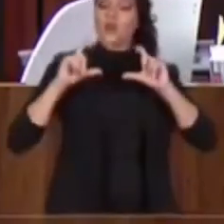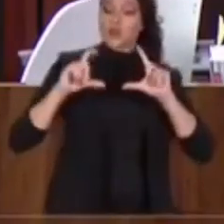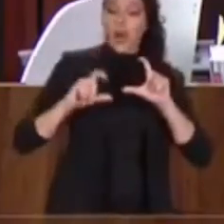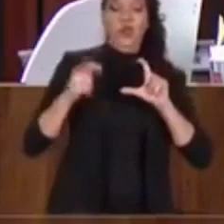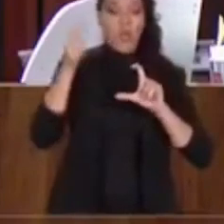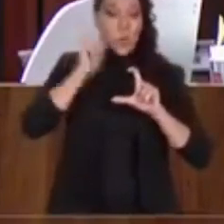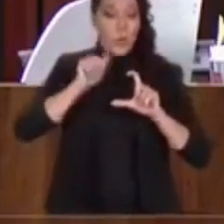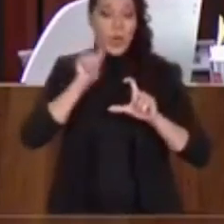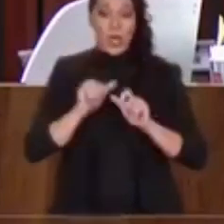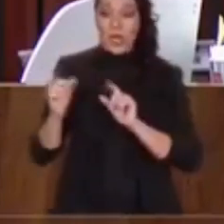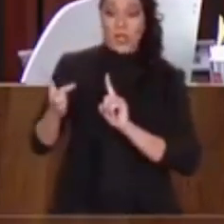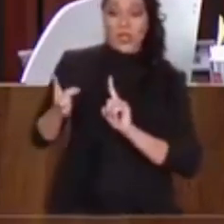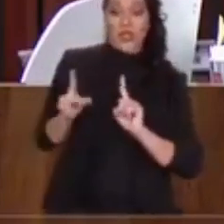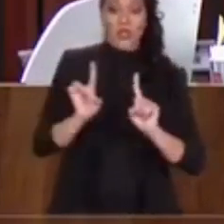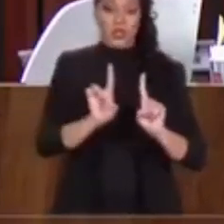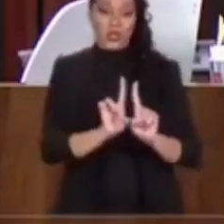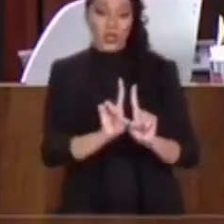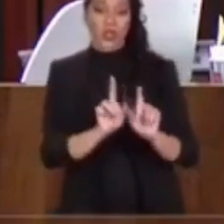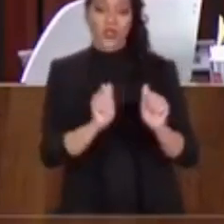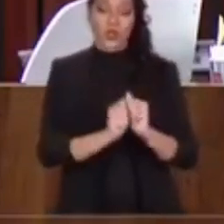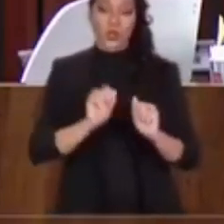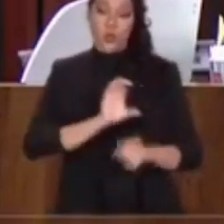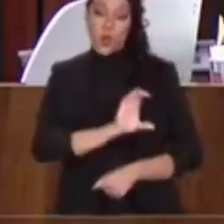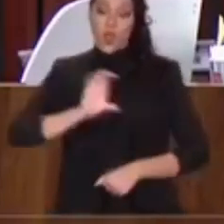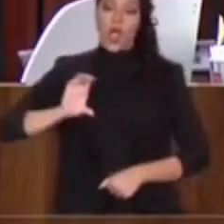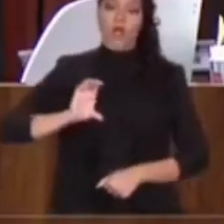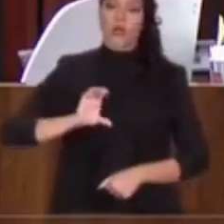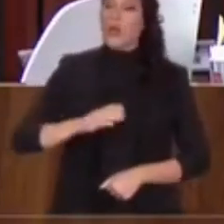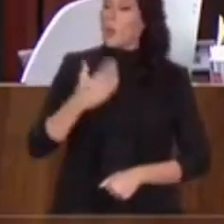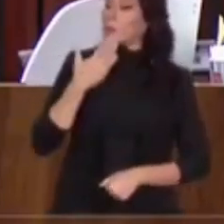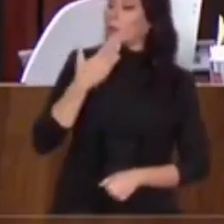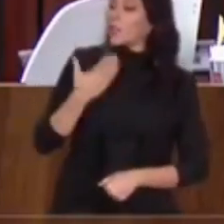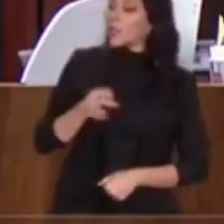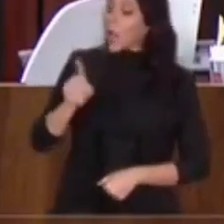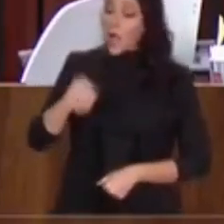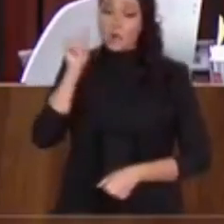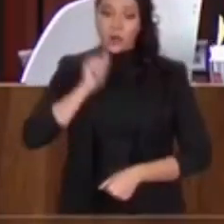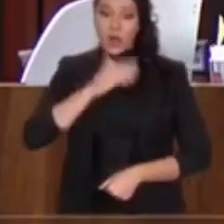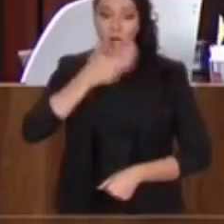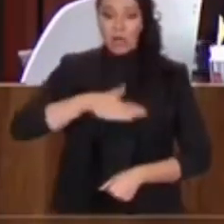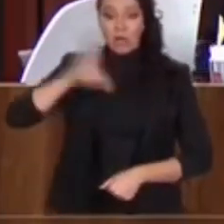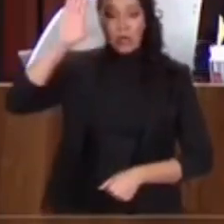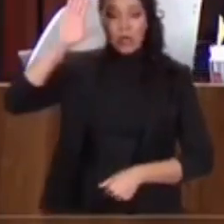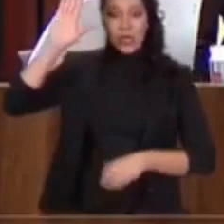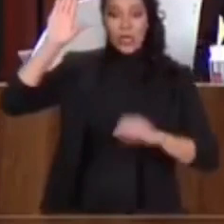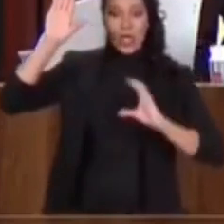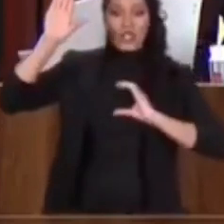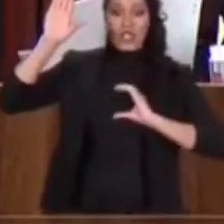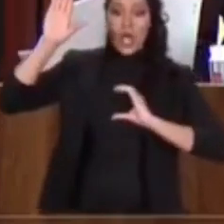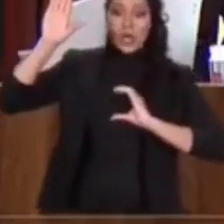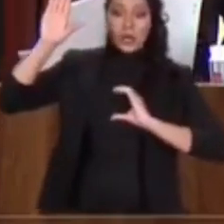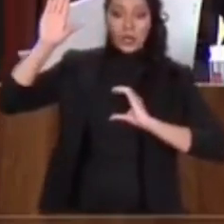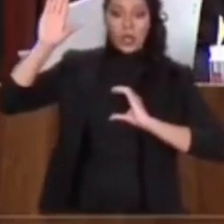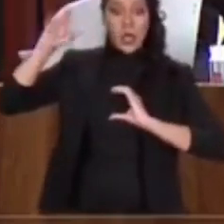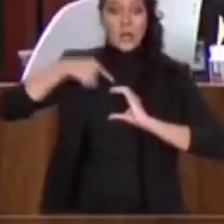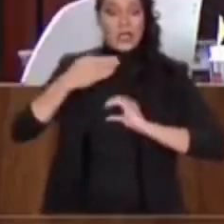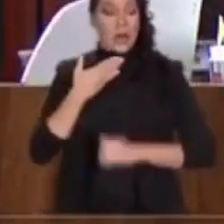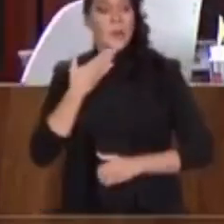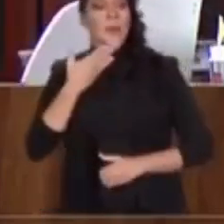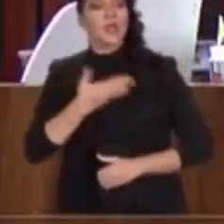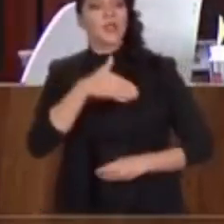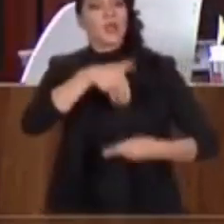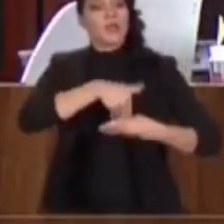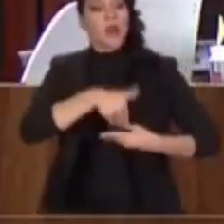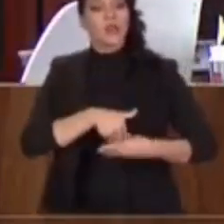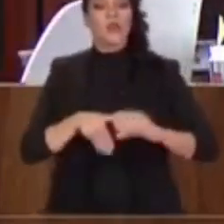dela junto com o seu cunhado pedindo Voto para o cunhado ela era candidata ao mesmo cargo é que